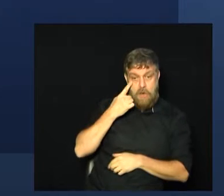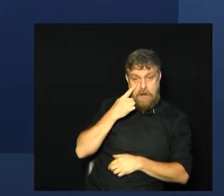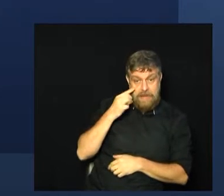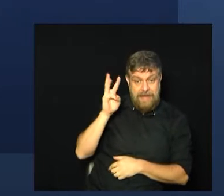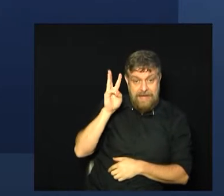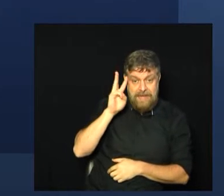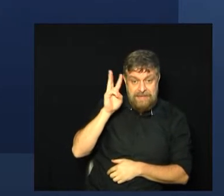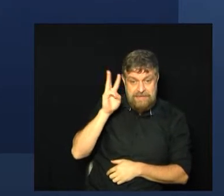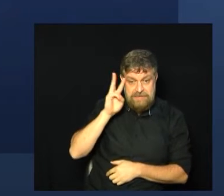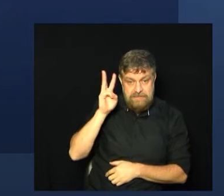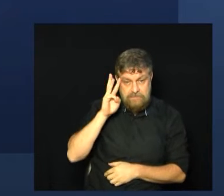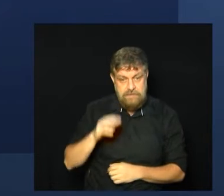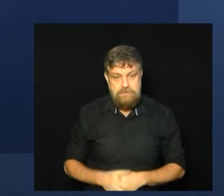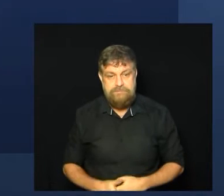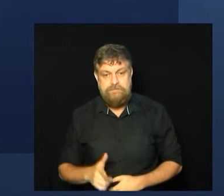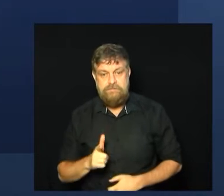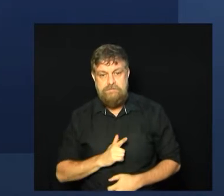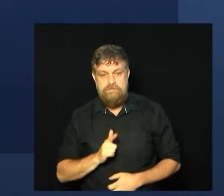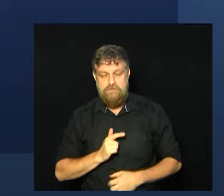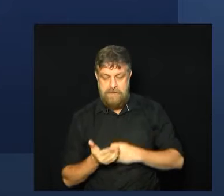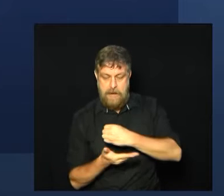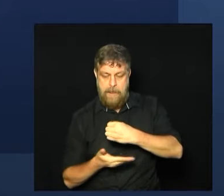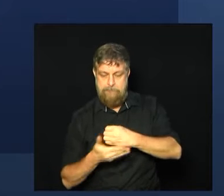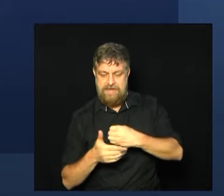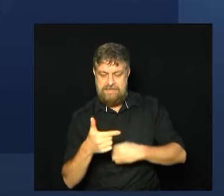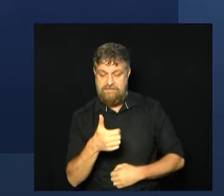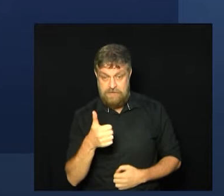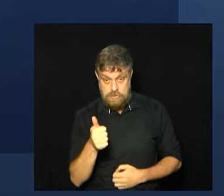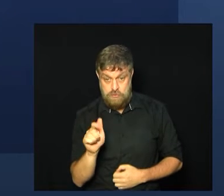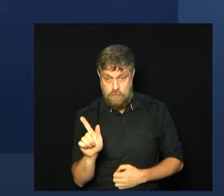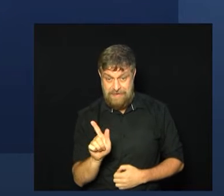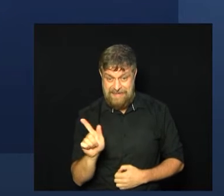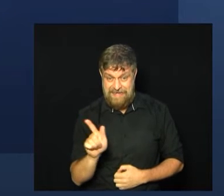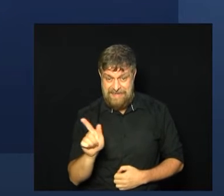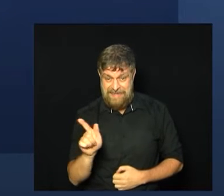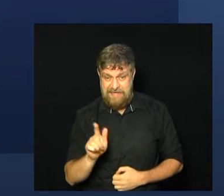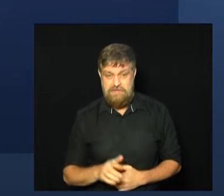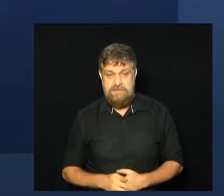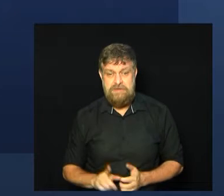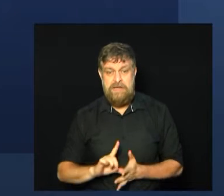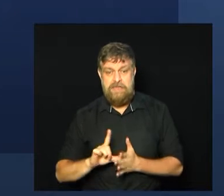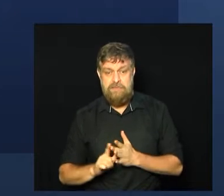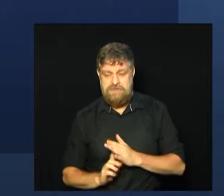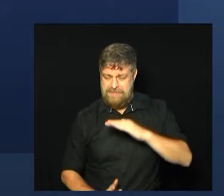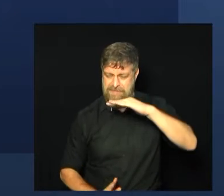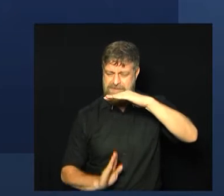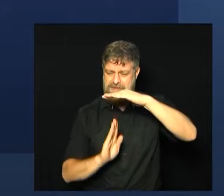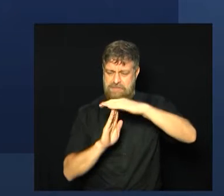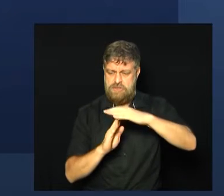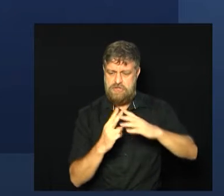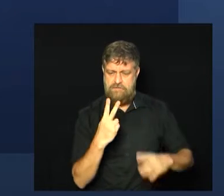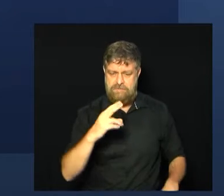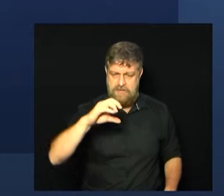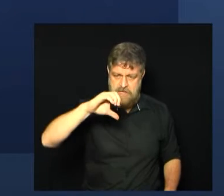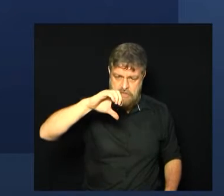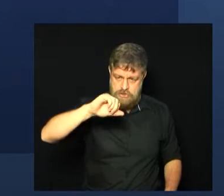Terça-feira, 14/12, nós temos mínima de 21 graus, é uma mínima alta, máxima de 29 na